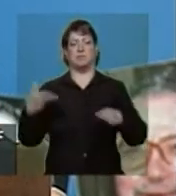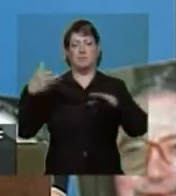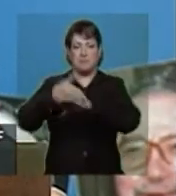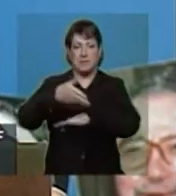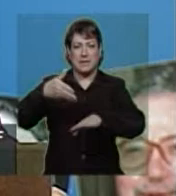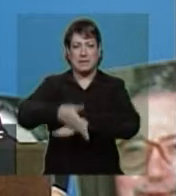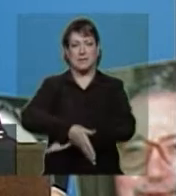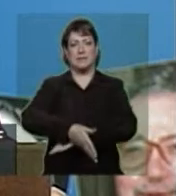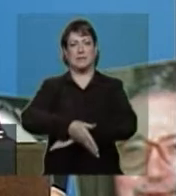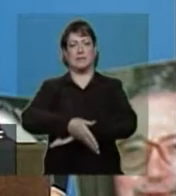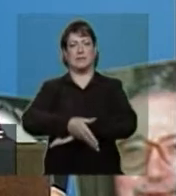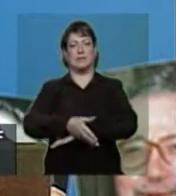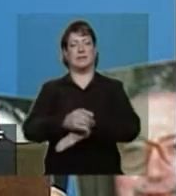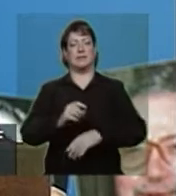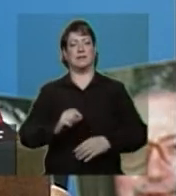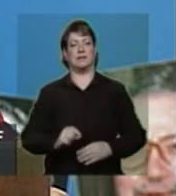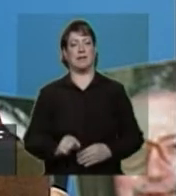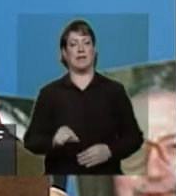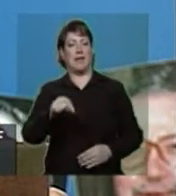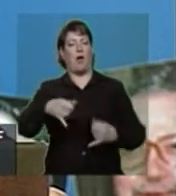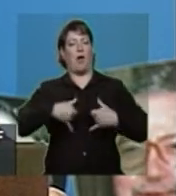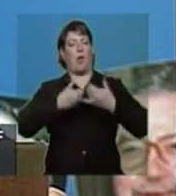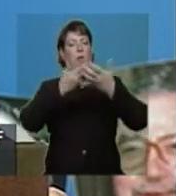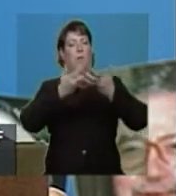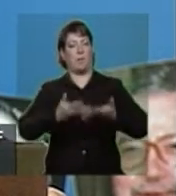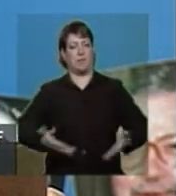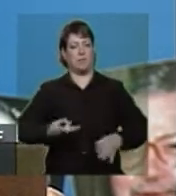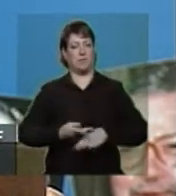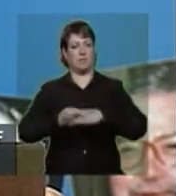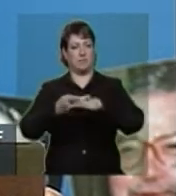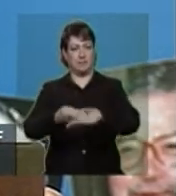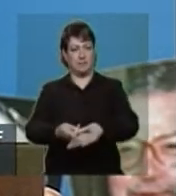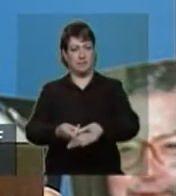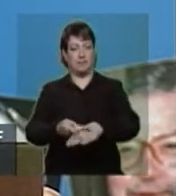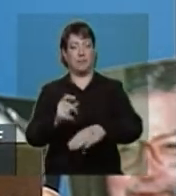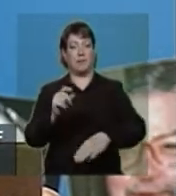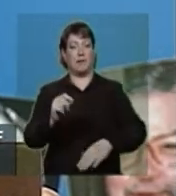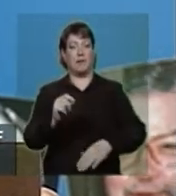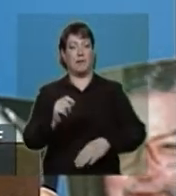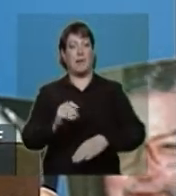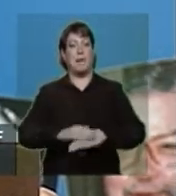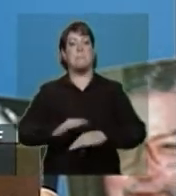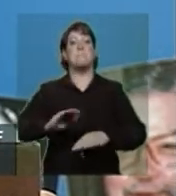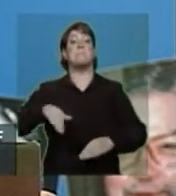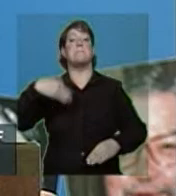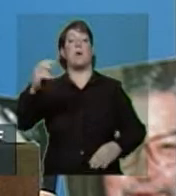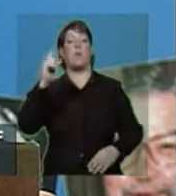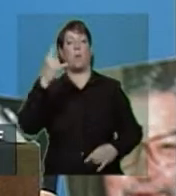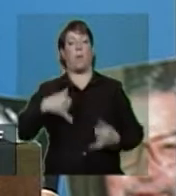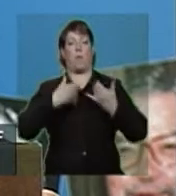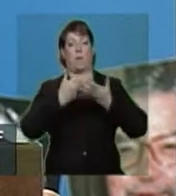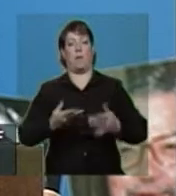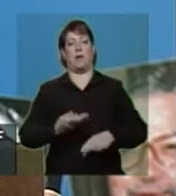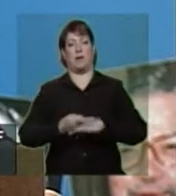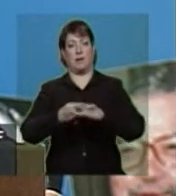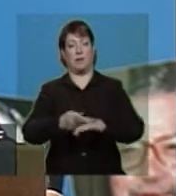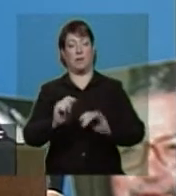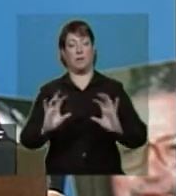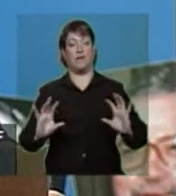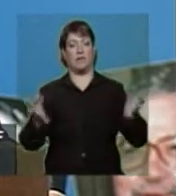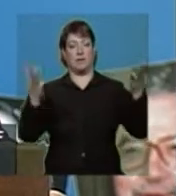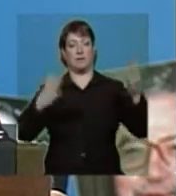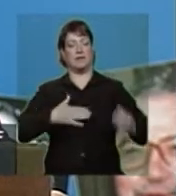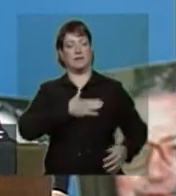participar dessa homenagem, que é mais do que uma homenagem, é uma celebração de